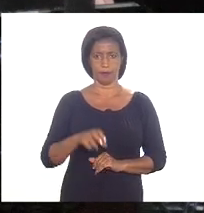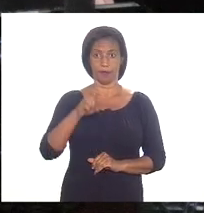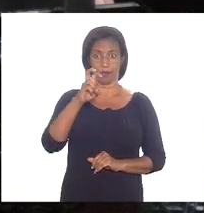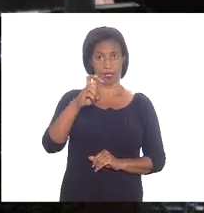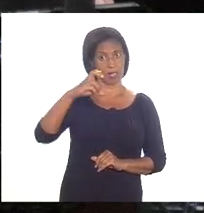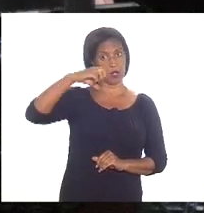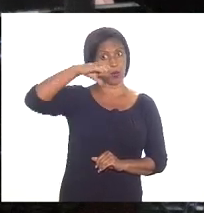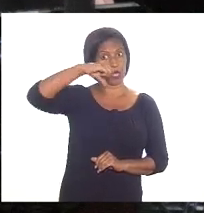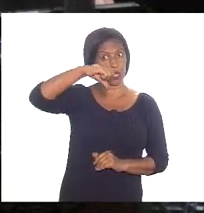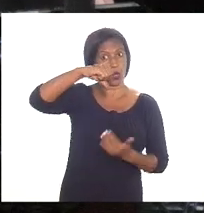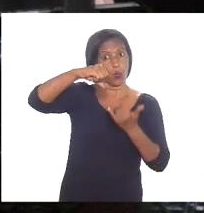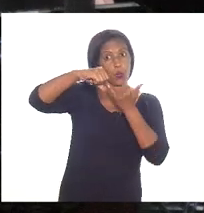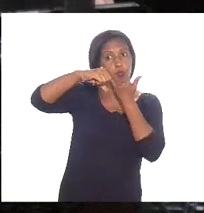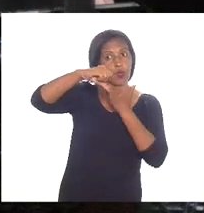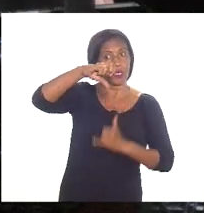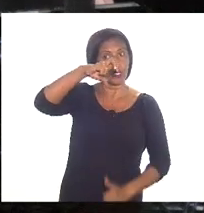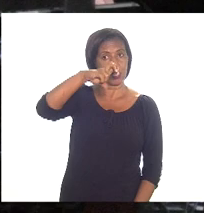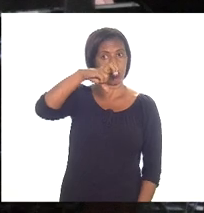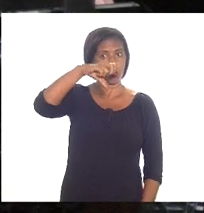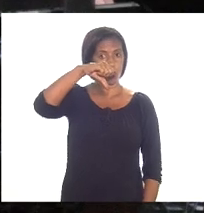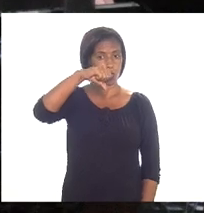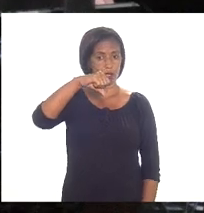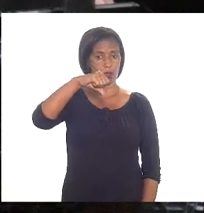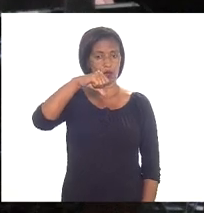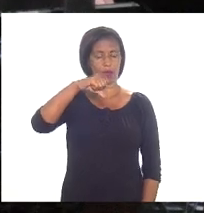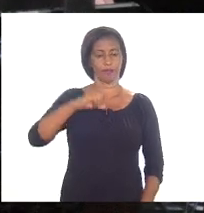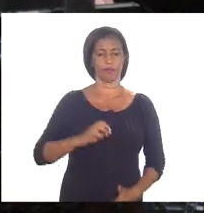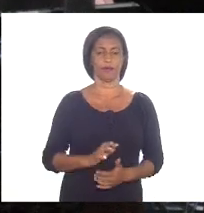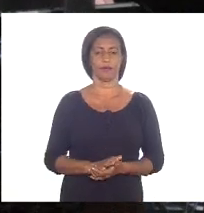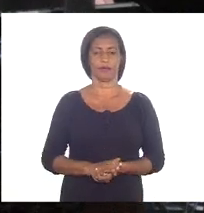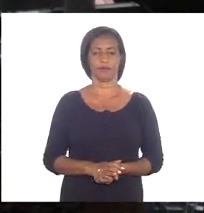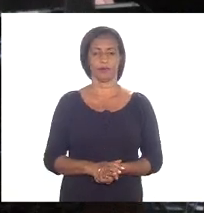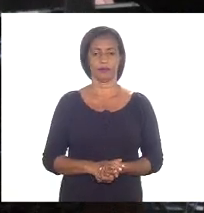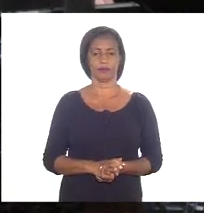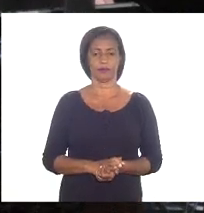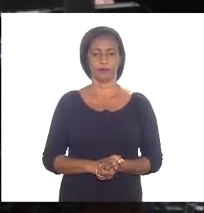59. 59 parlamentares, então tem que atualizar o painel.